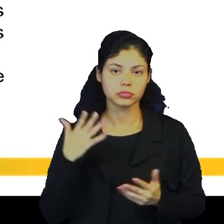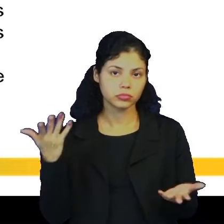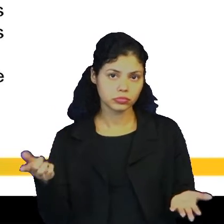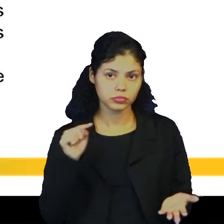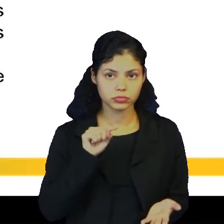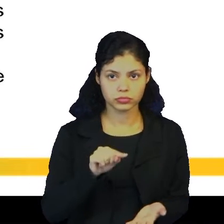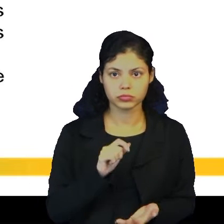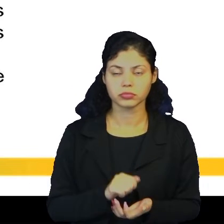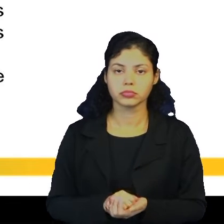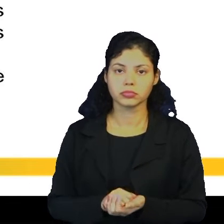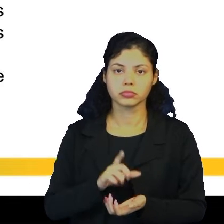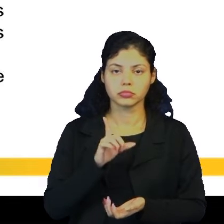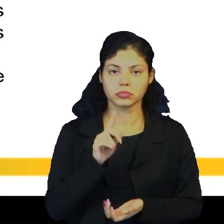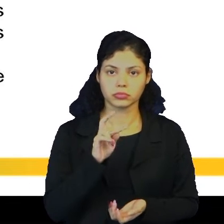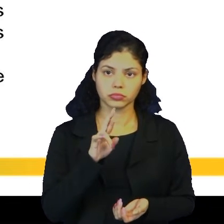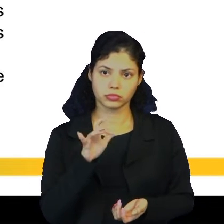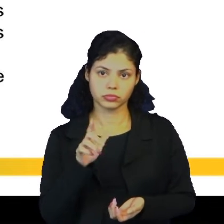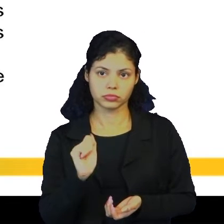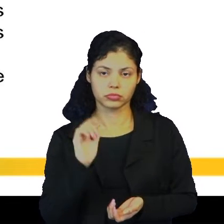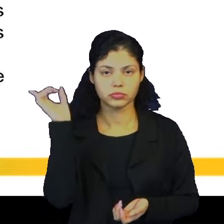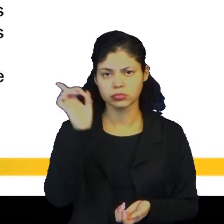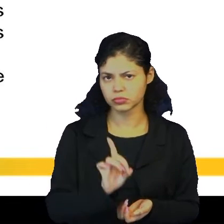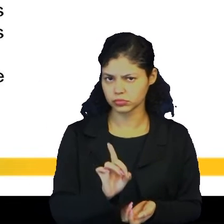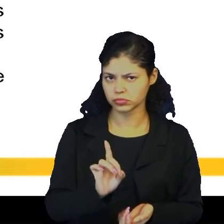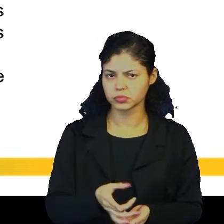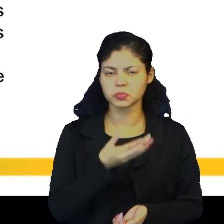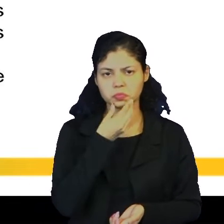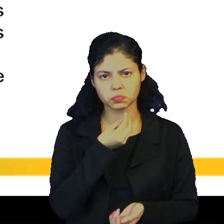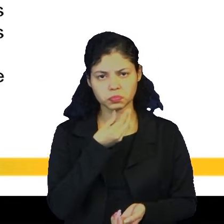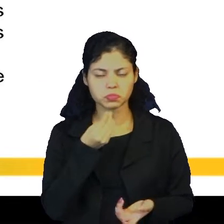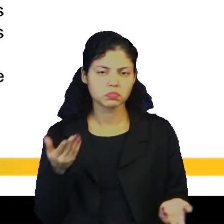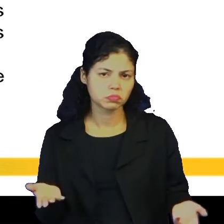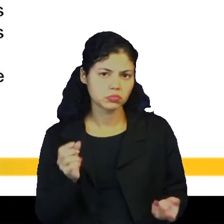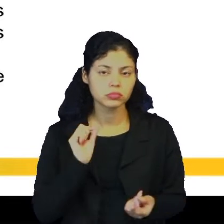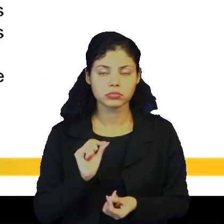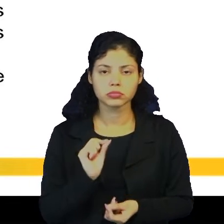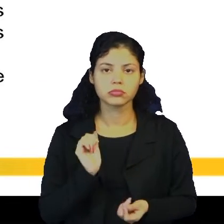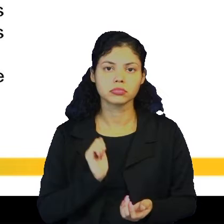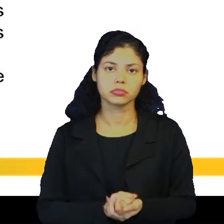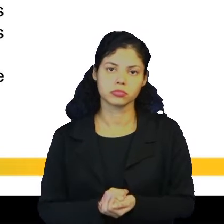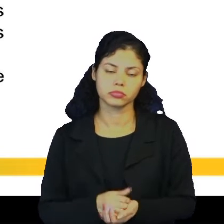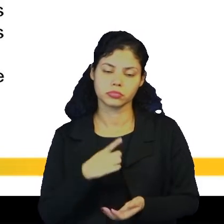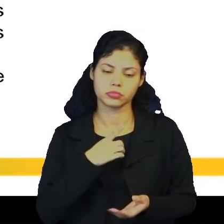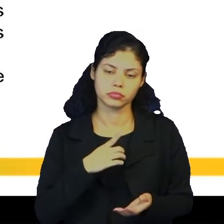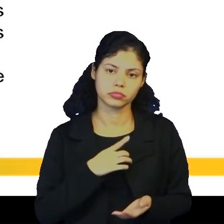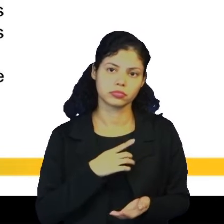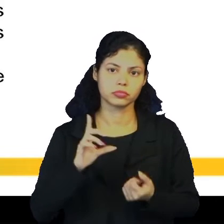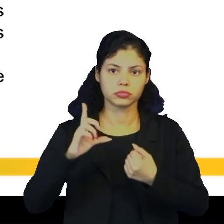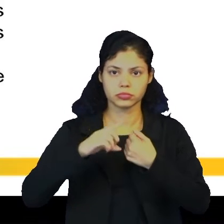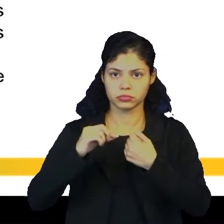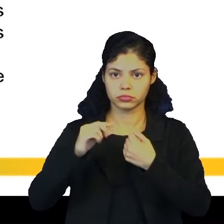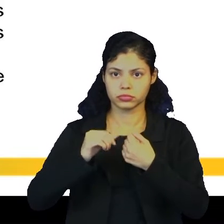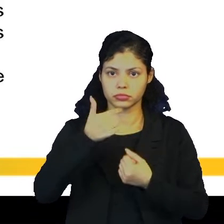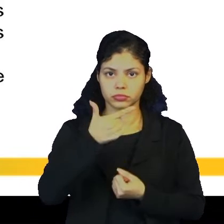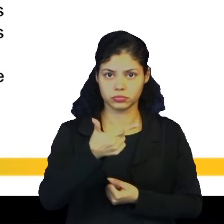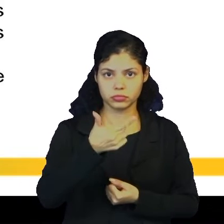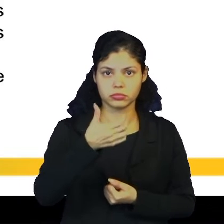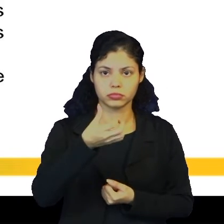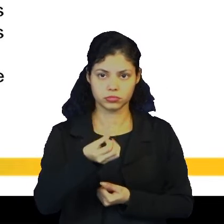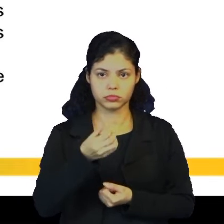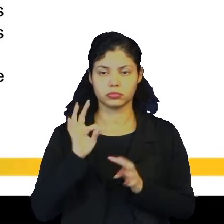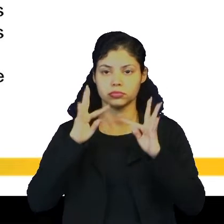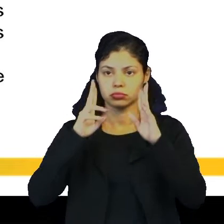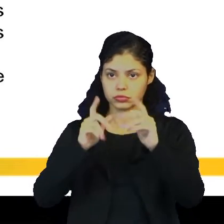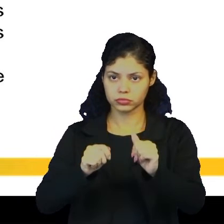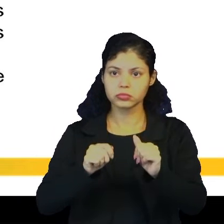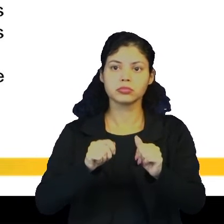relação à Declaração Universal de Direitos Humanos, o que ela diz sobre a educação, né? A gente tem lá no artigo 26, né? Toda pessoa tem o